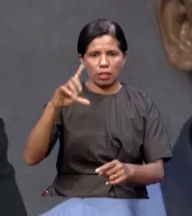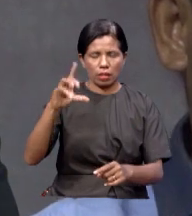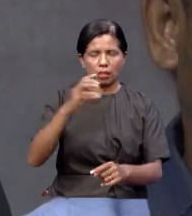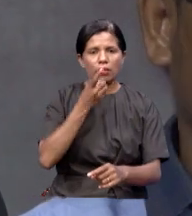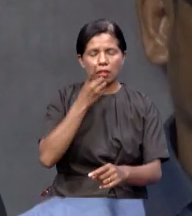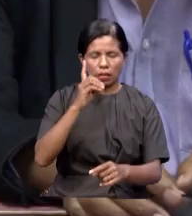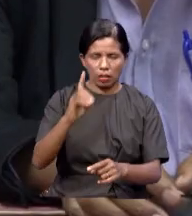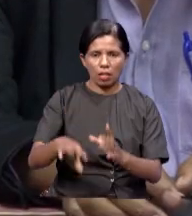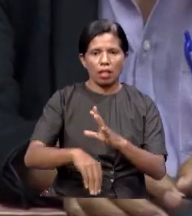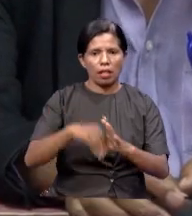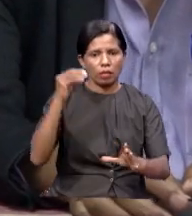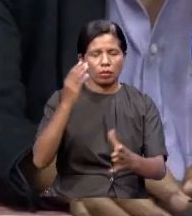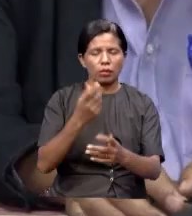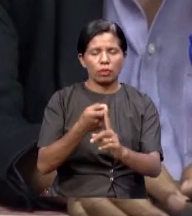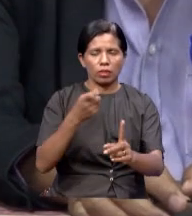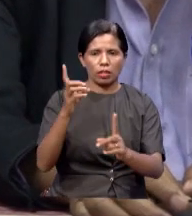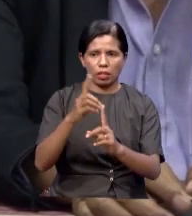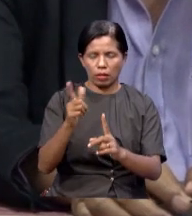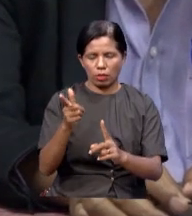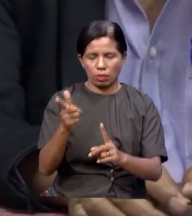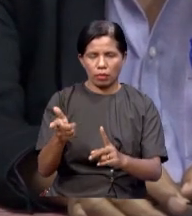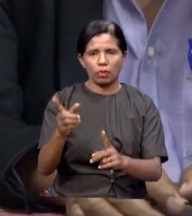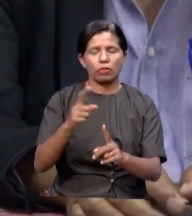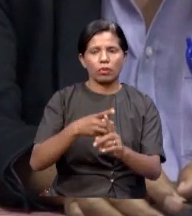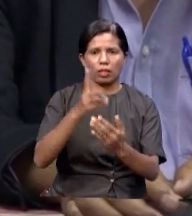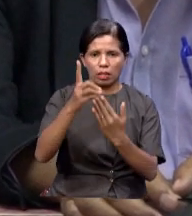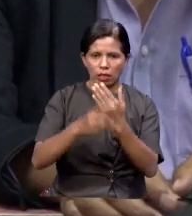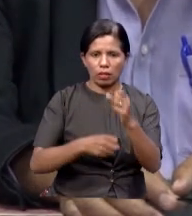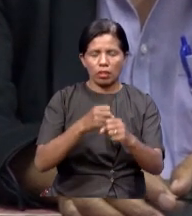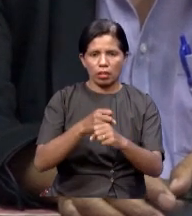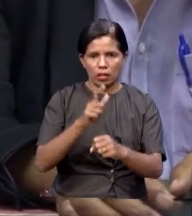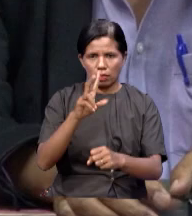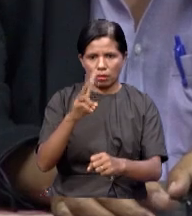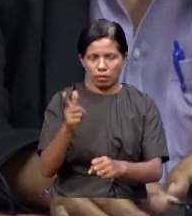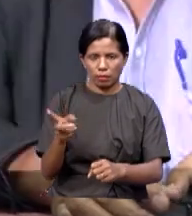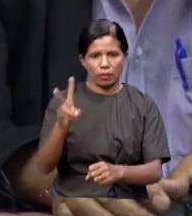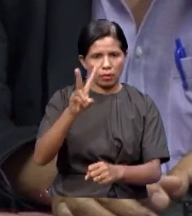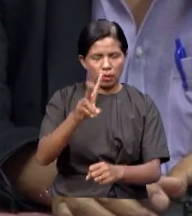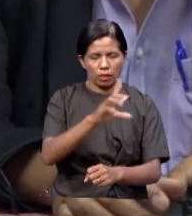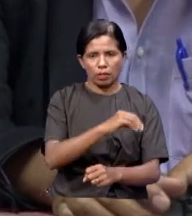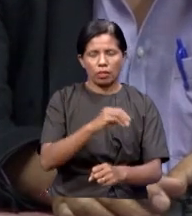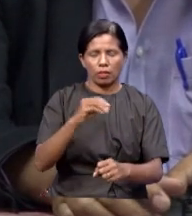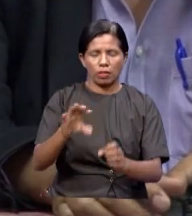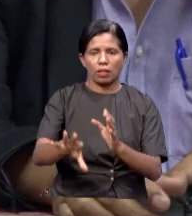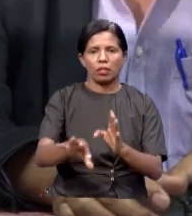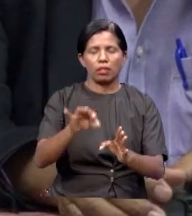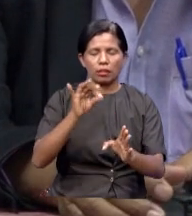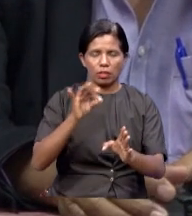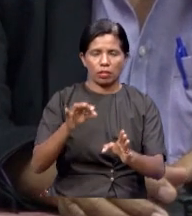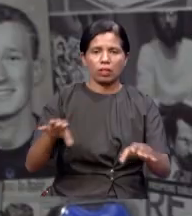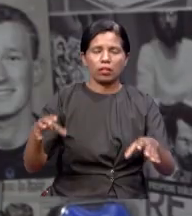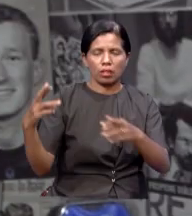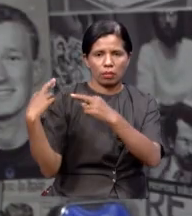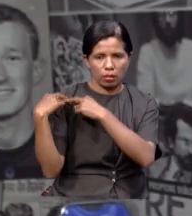declara resignação e a loro ronulo fulan dezembro tina rinhurua ronulo recenrua hodi assumi faliknar fon no